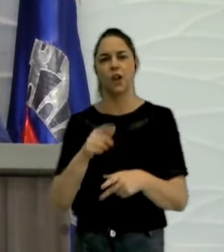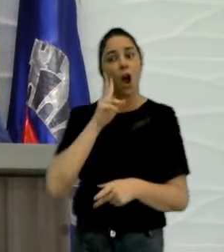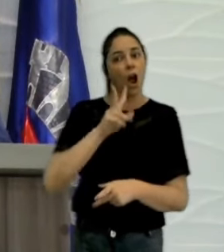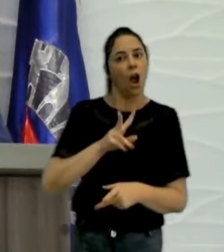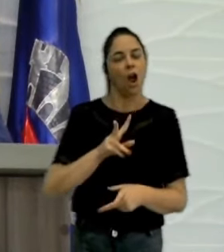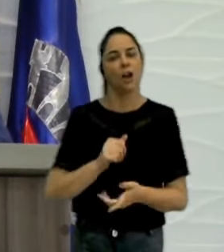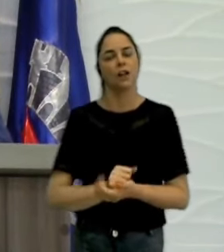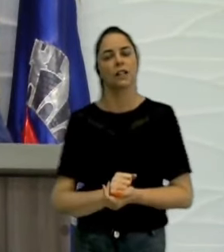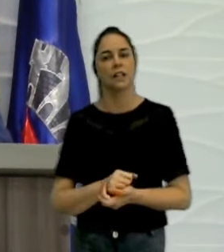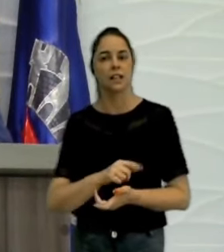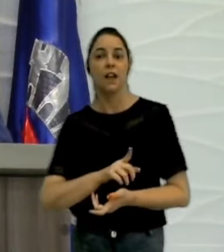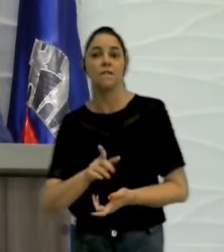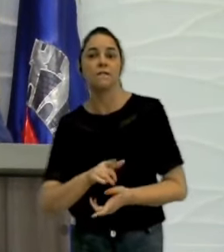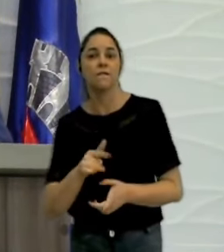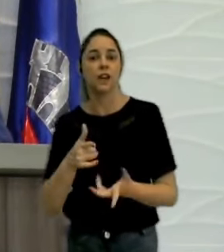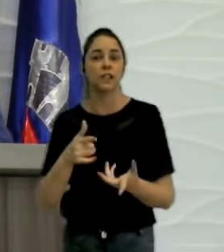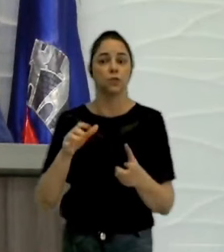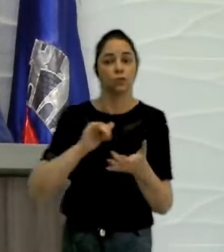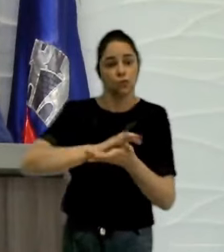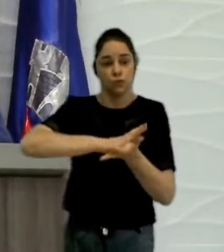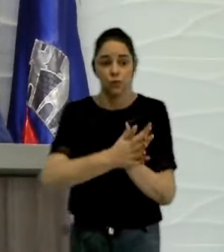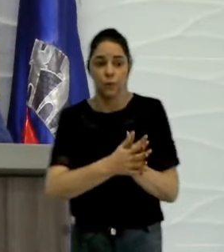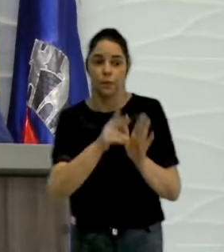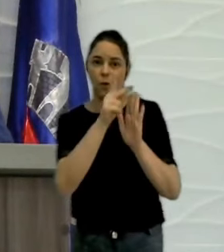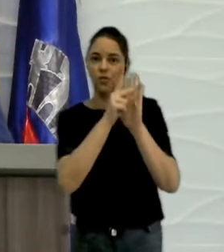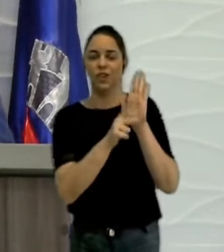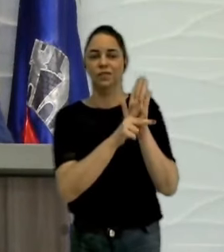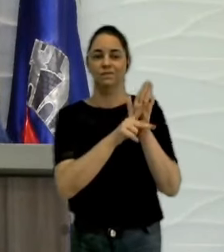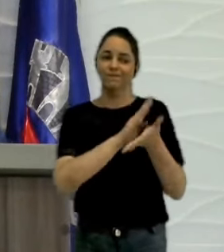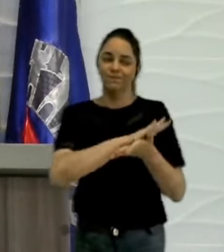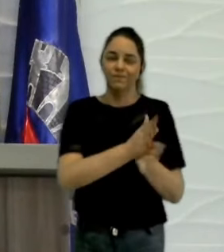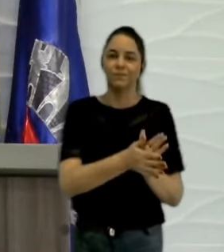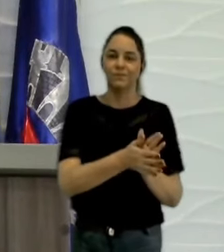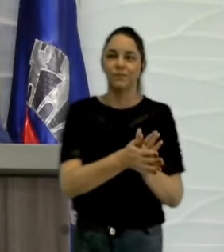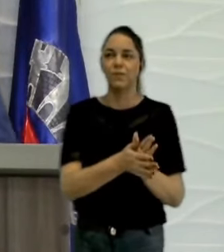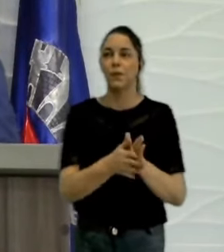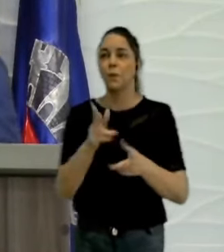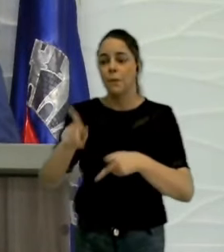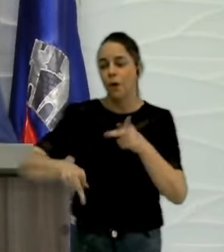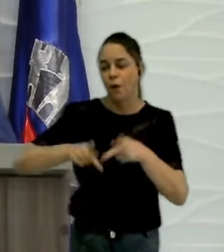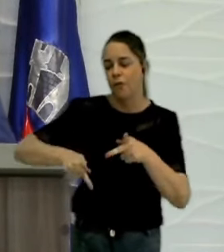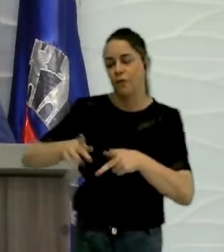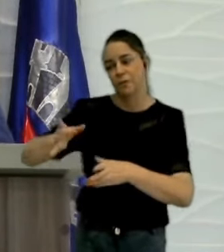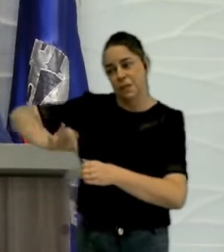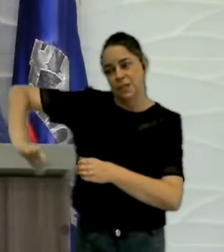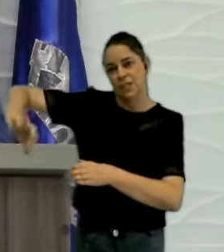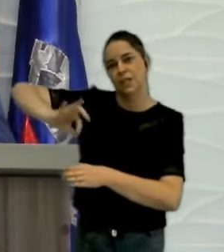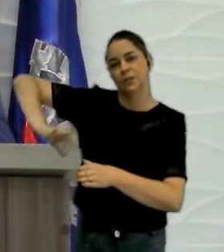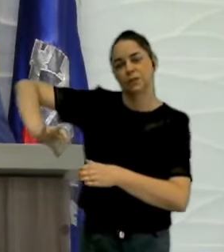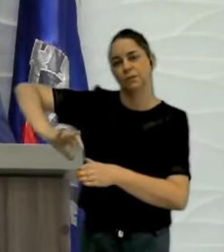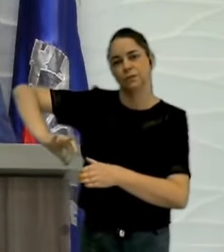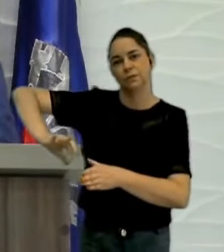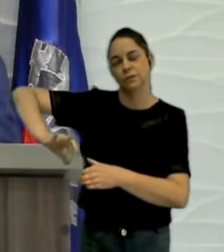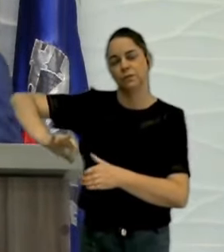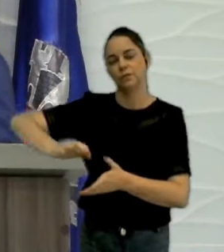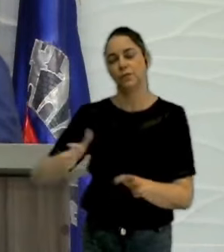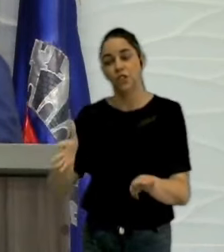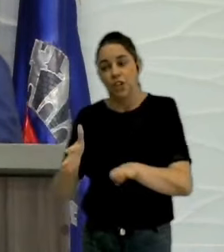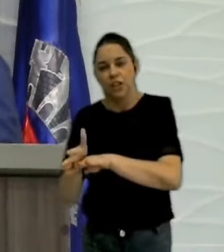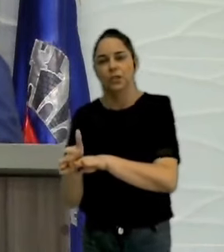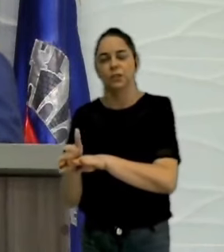vai tentar destruir esse projeto que está vindo para o povo da Vila do Espírito Santo. Como está aí,